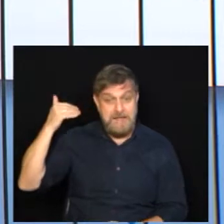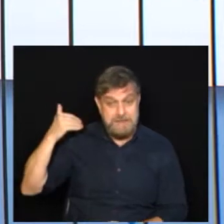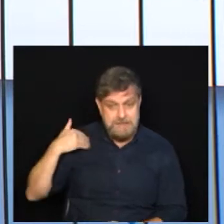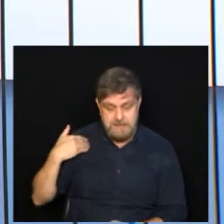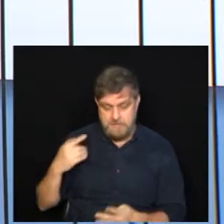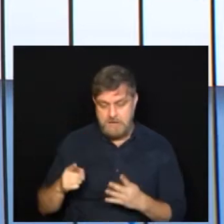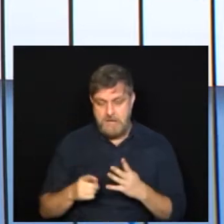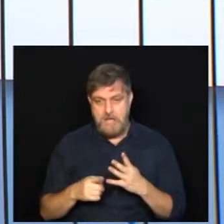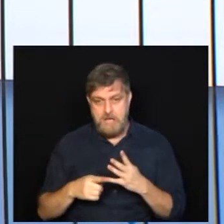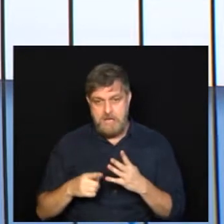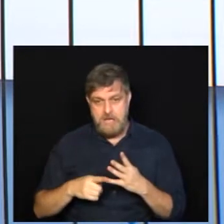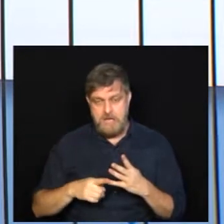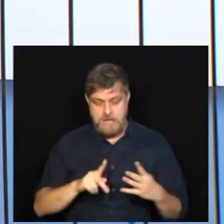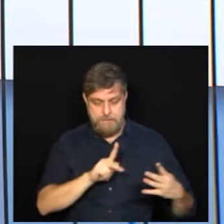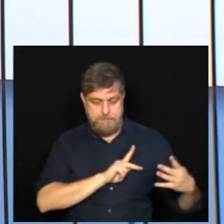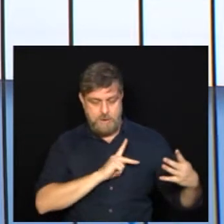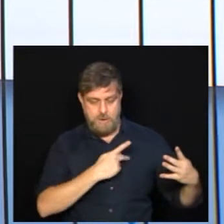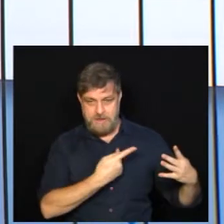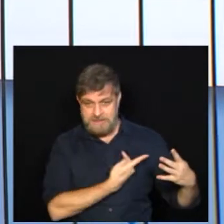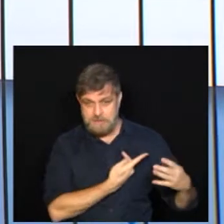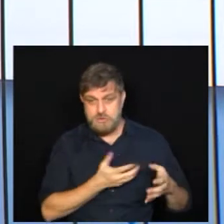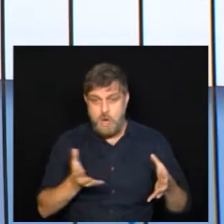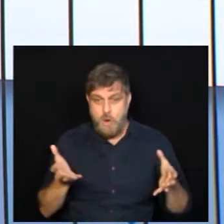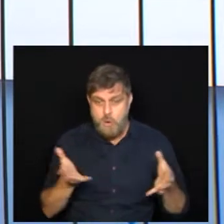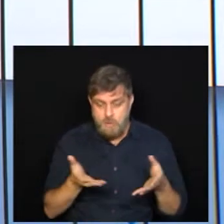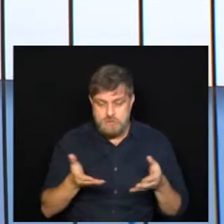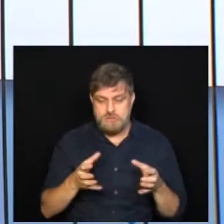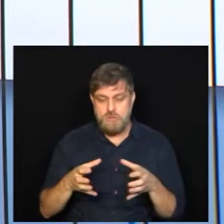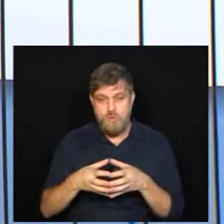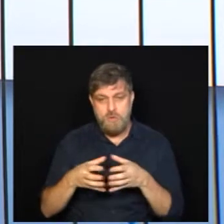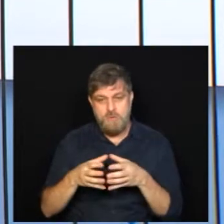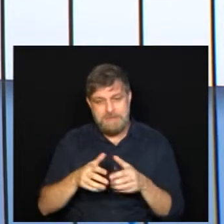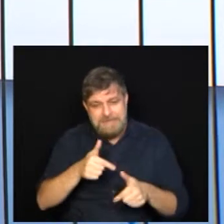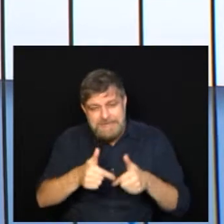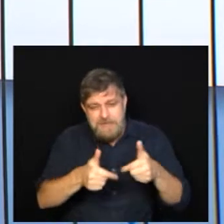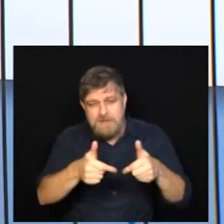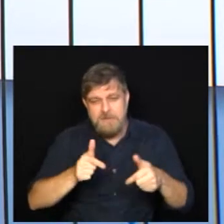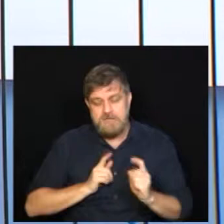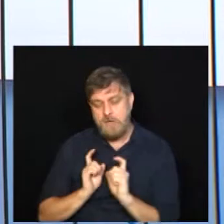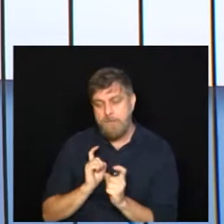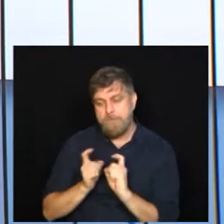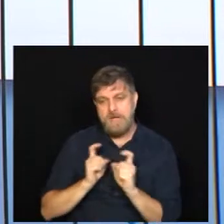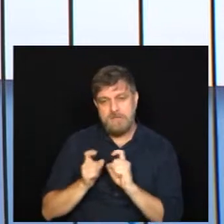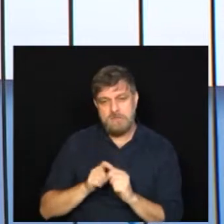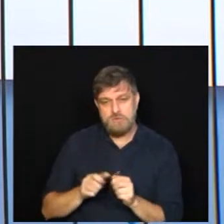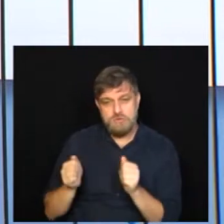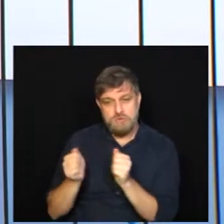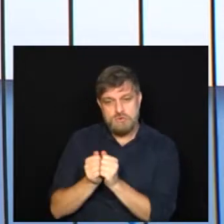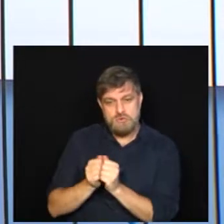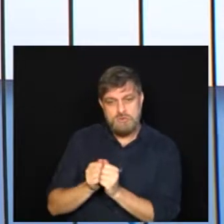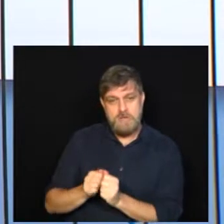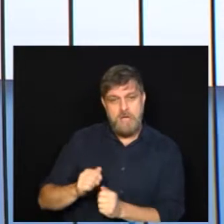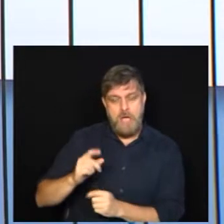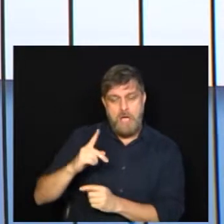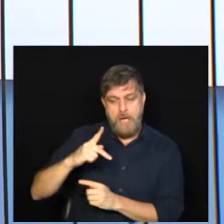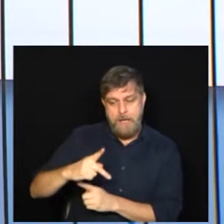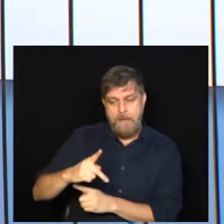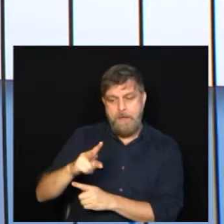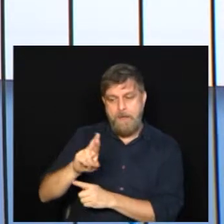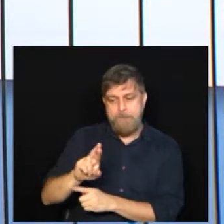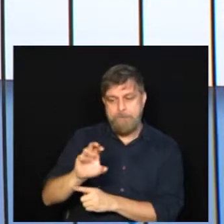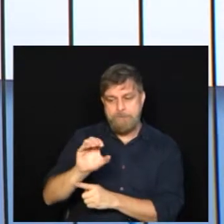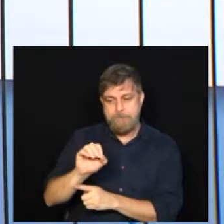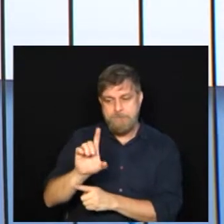e Paulo Haddad. Hoje, o grupo já inicia o trabalho com uma reunião com a diretoria da